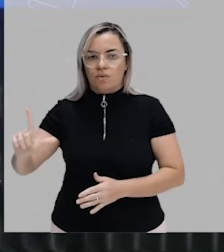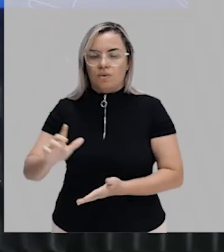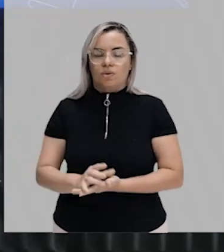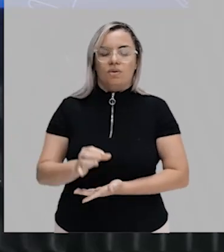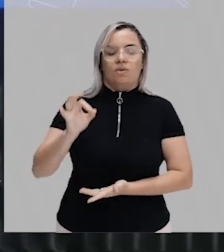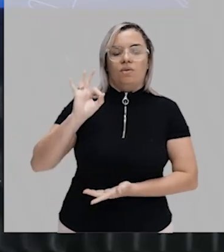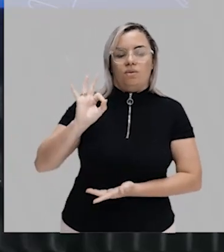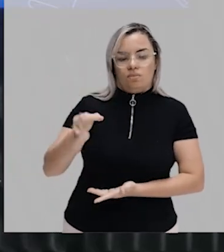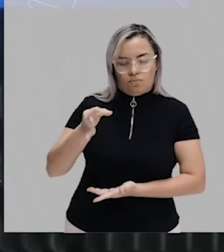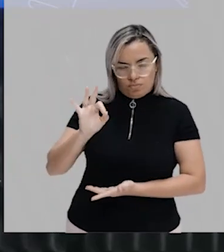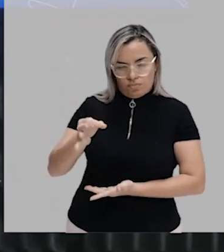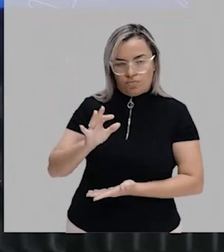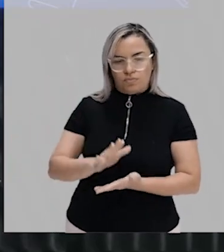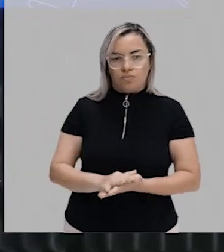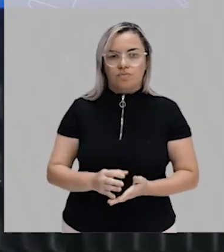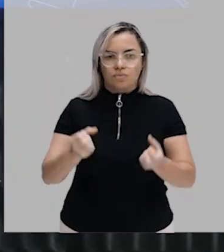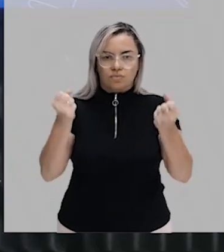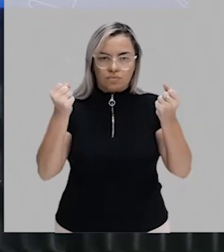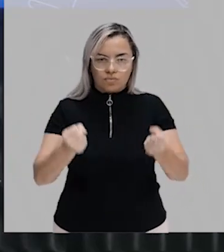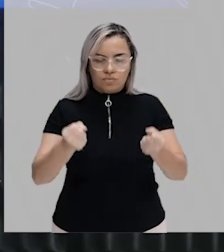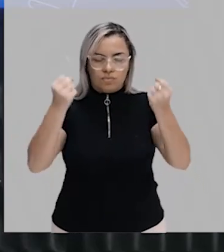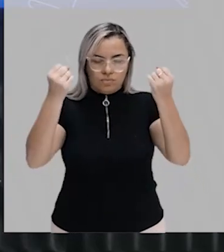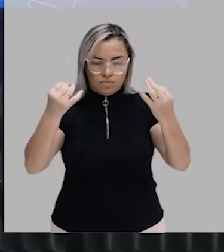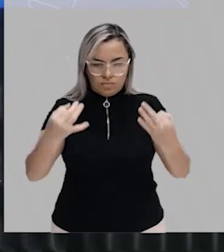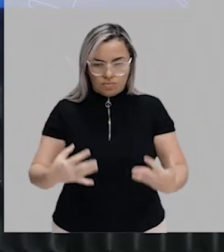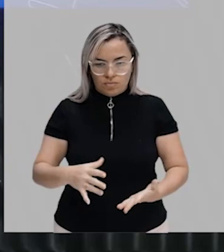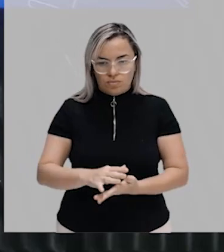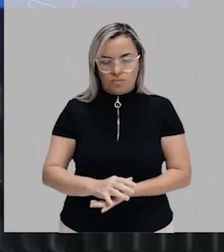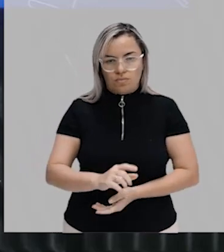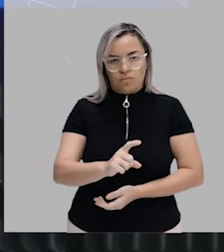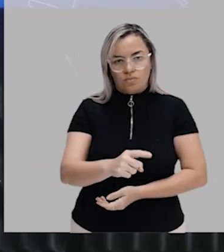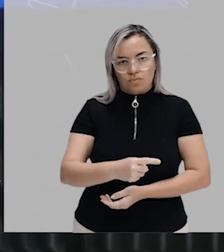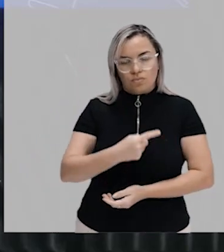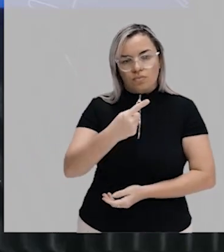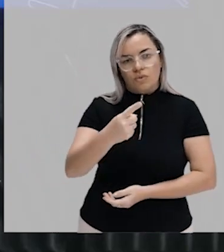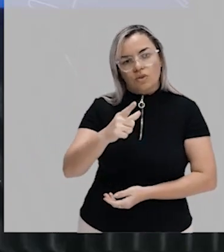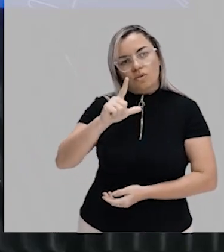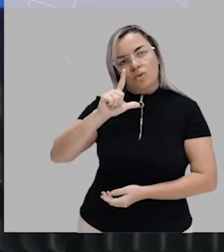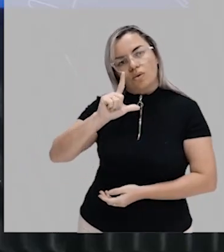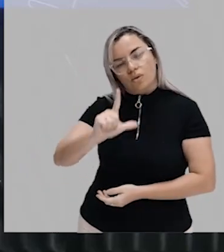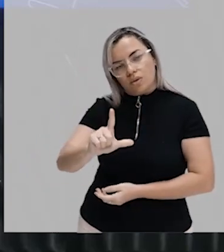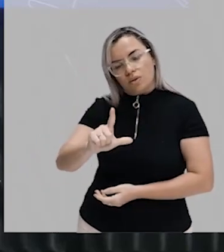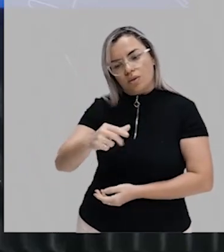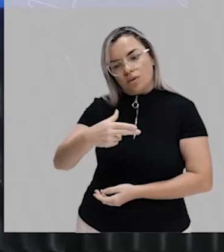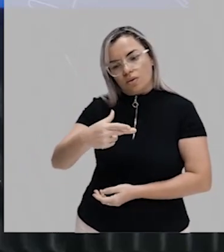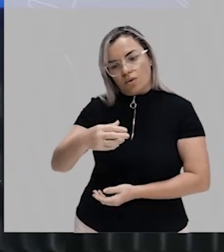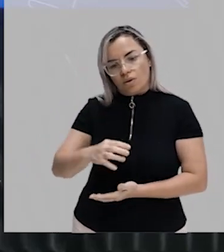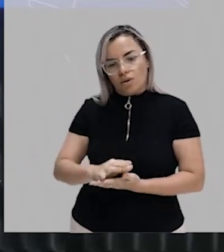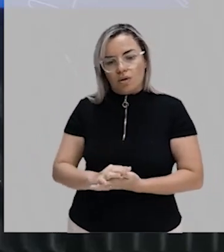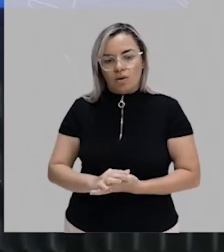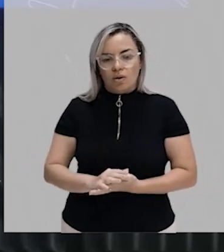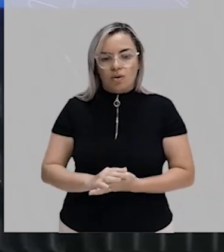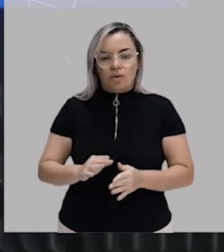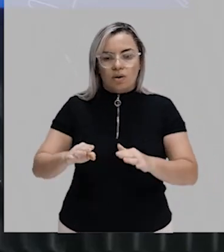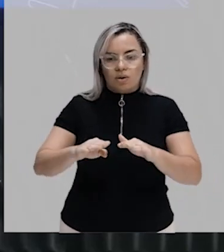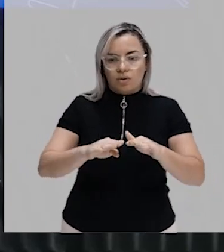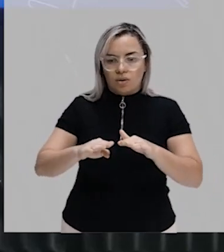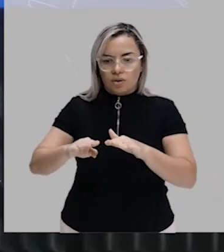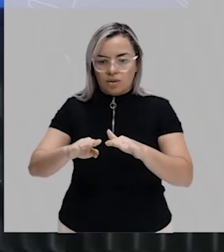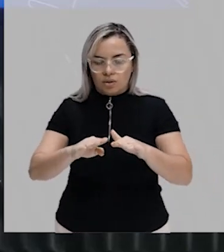certo? Então, também posso dizer que 1 litro é equivalente a 1.000 centímetros cúbicos,